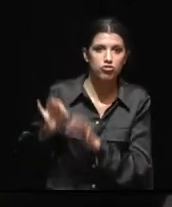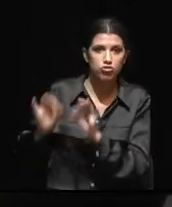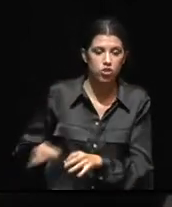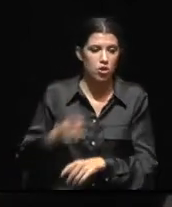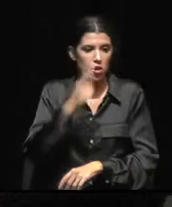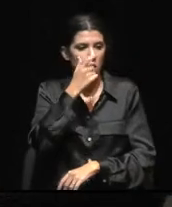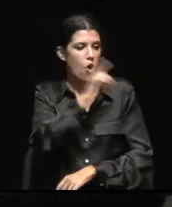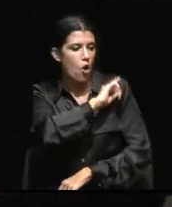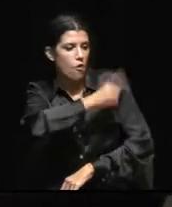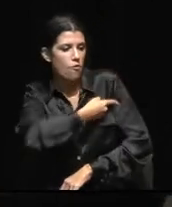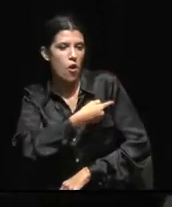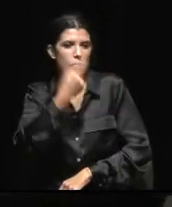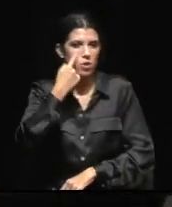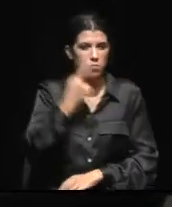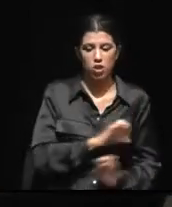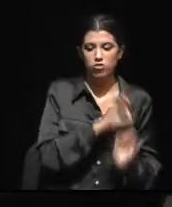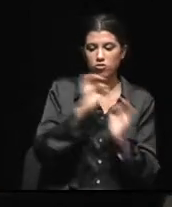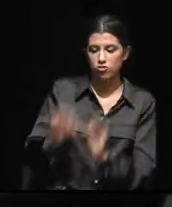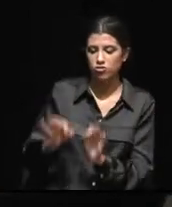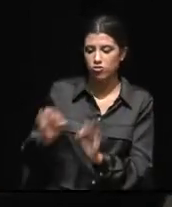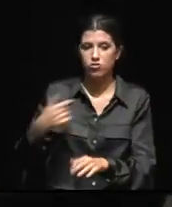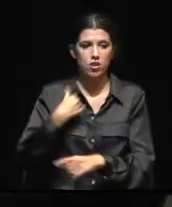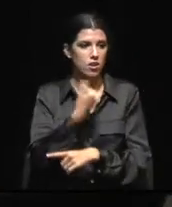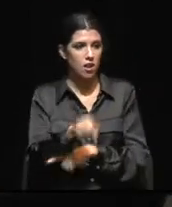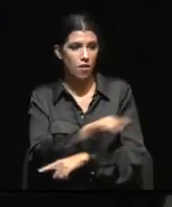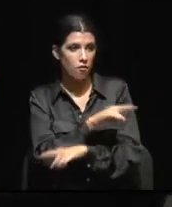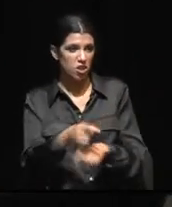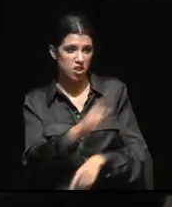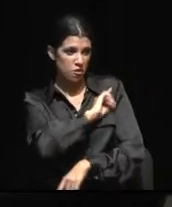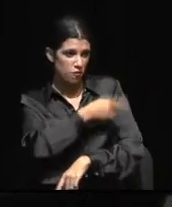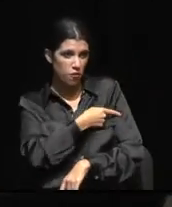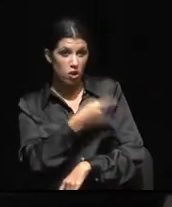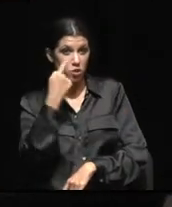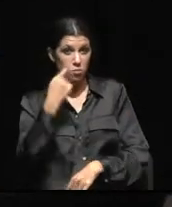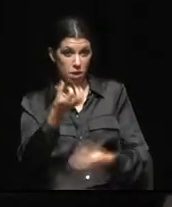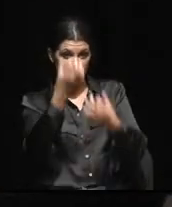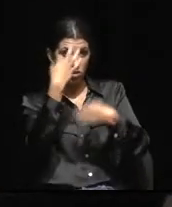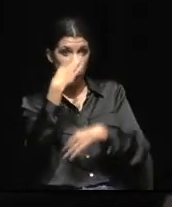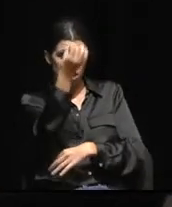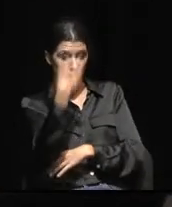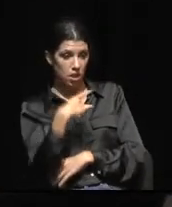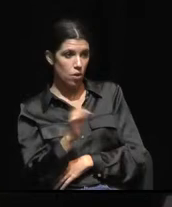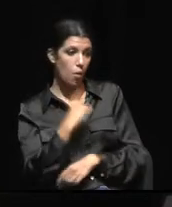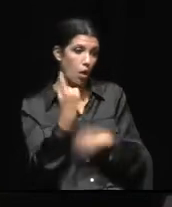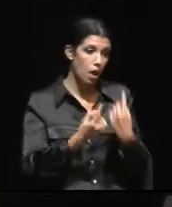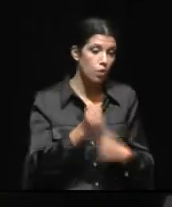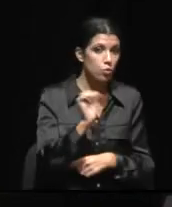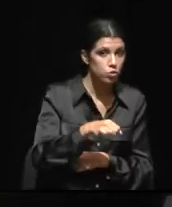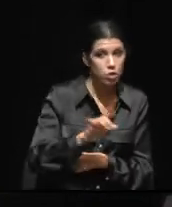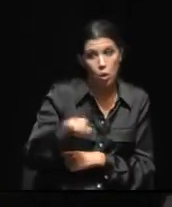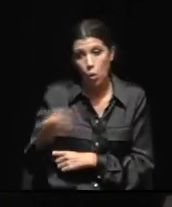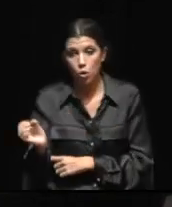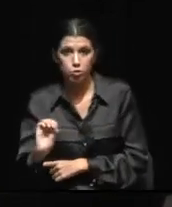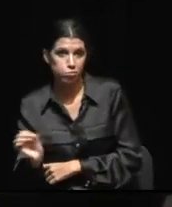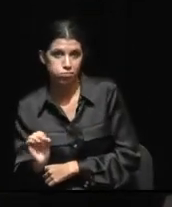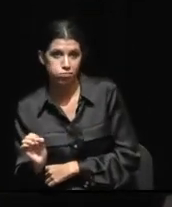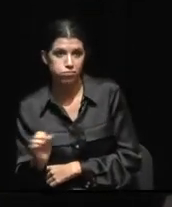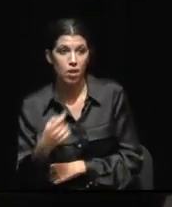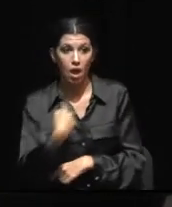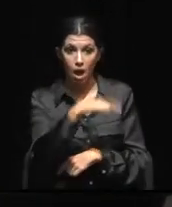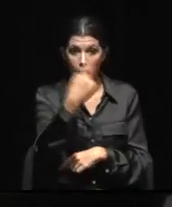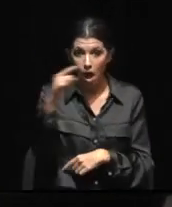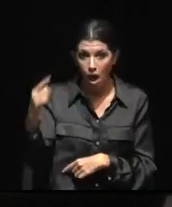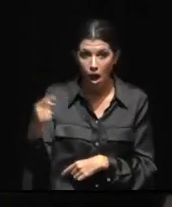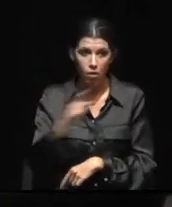aqueles mais fortes e mais espertos tomem conta delas não os senhores não são nem mais fortes nem mais espertos Alguns são outros não são há aqui muito